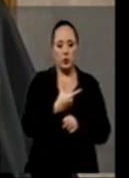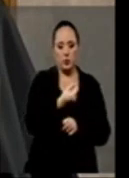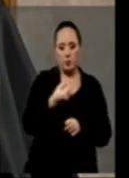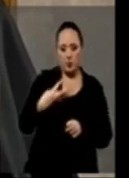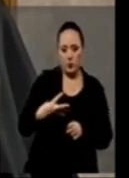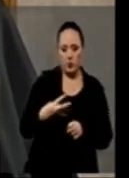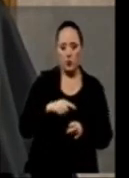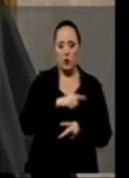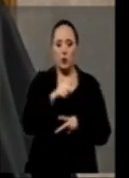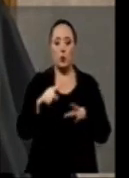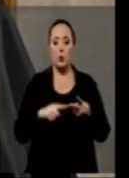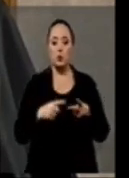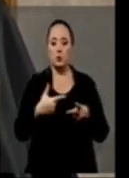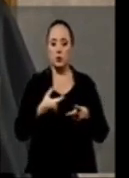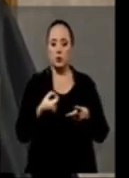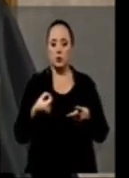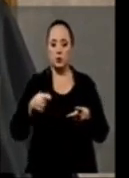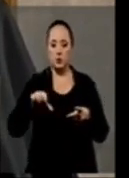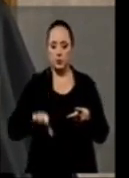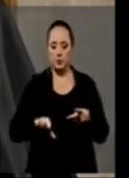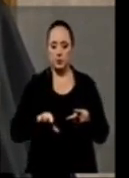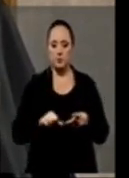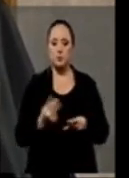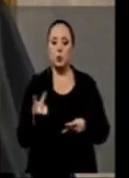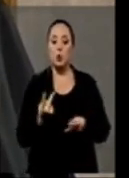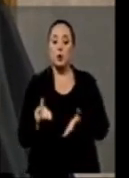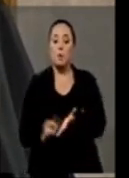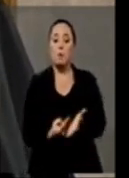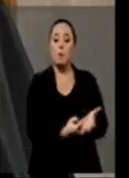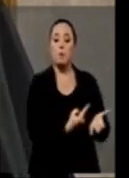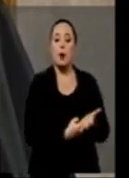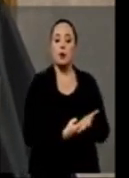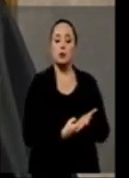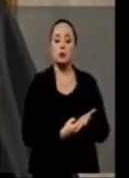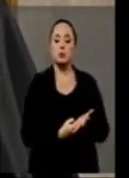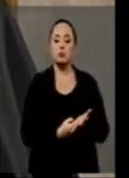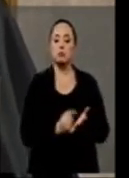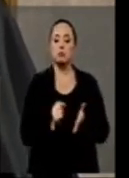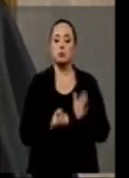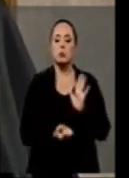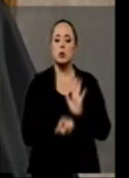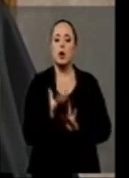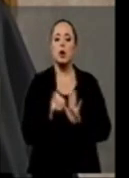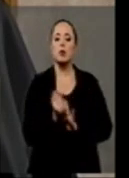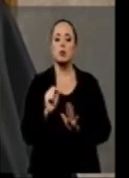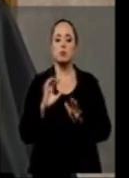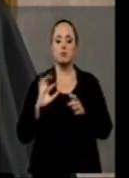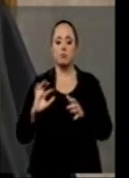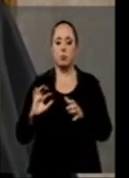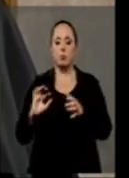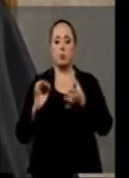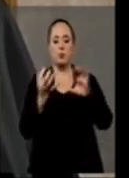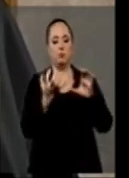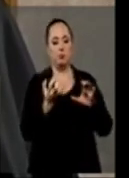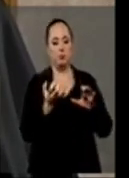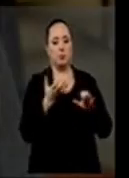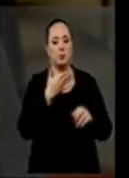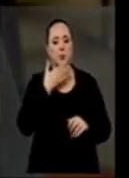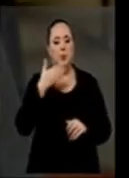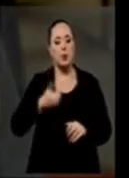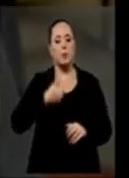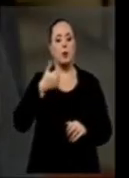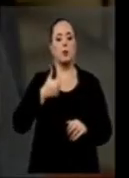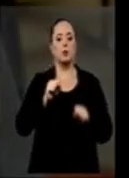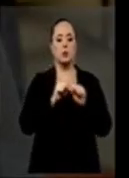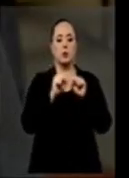2009 os quais resultaram em expressivas reformas para o aprimoramento do